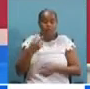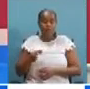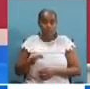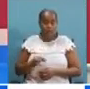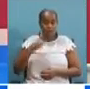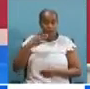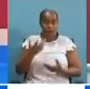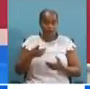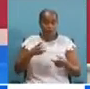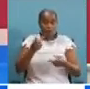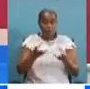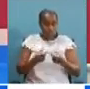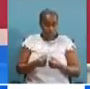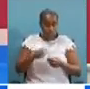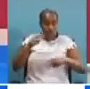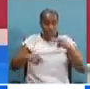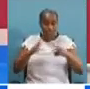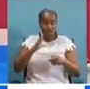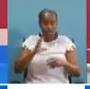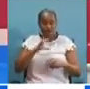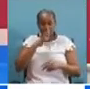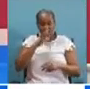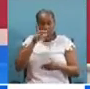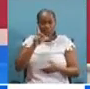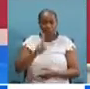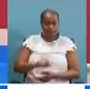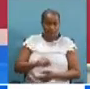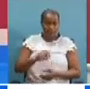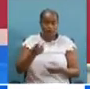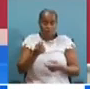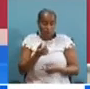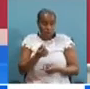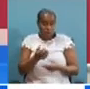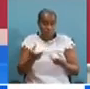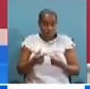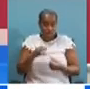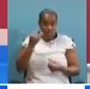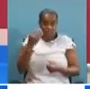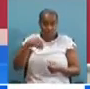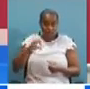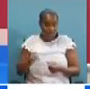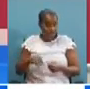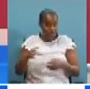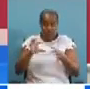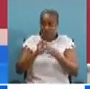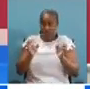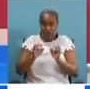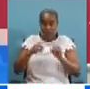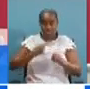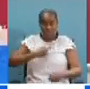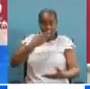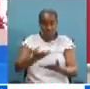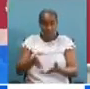Finanças. João da Cruz Silva afirmou também que as contas do INPS não batem com as que estão a ser apresentadas pelo Ministério das